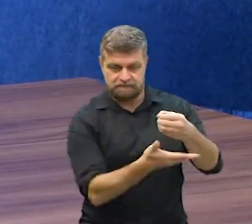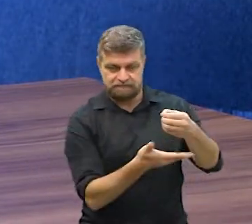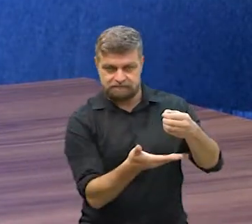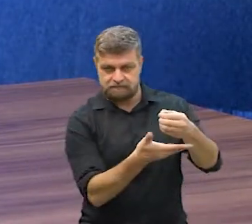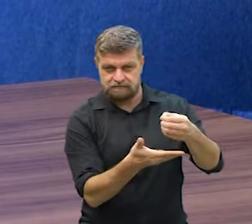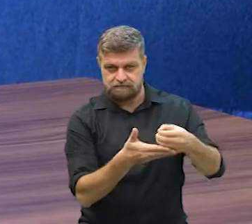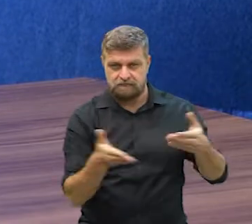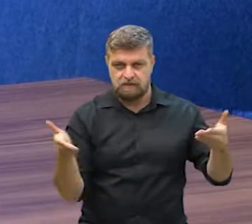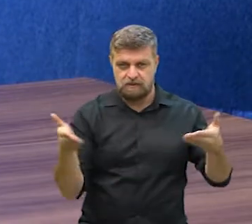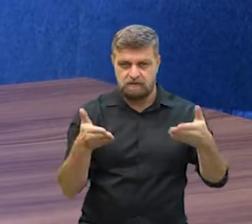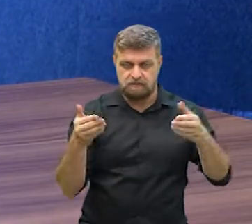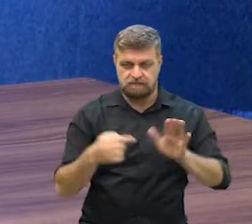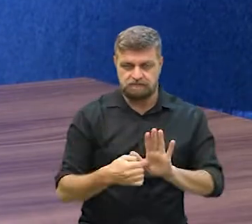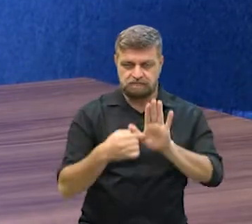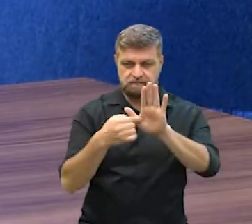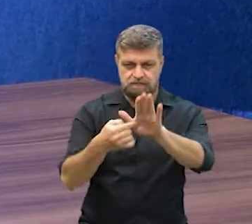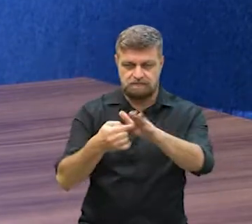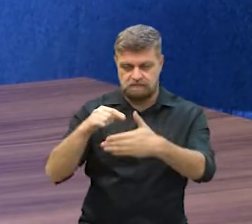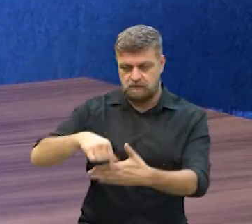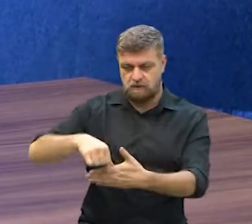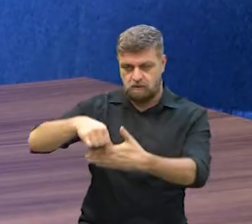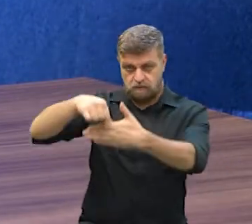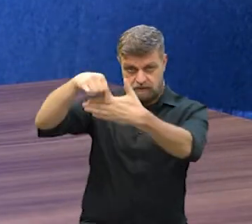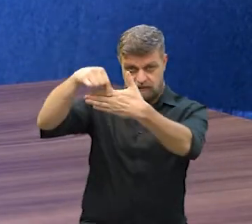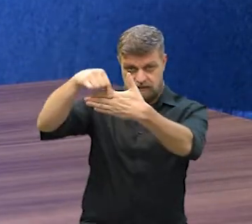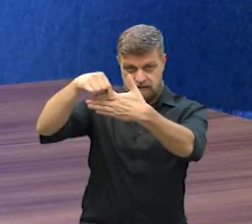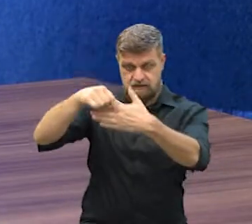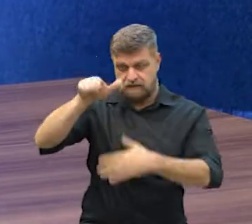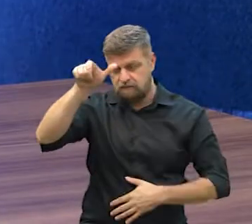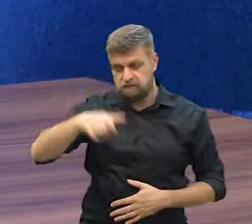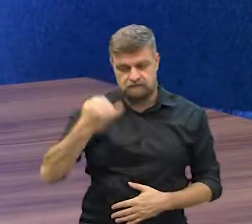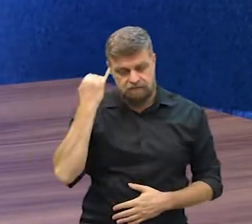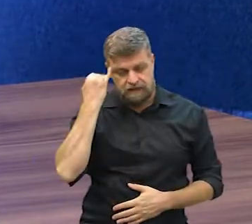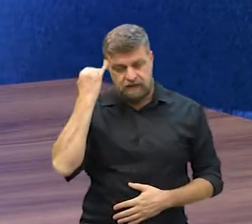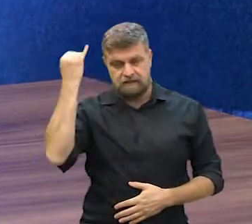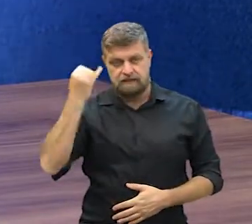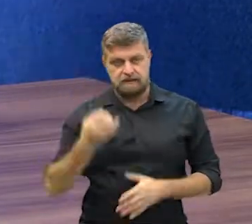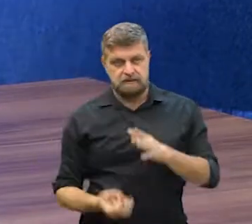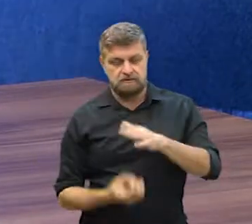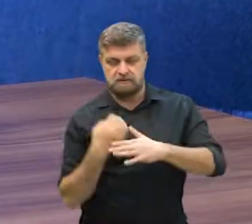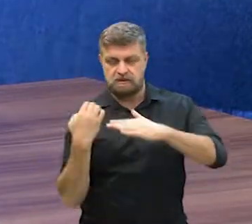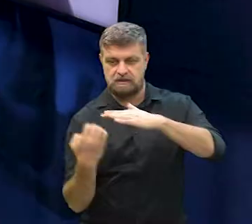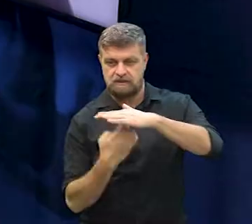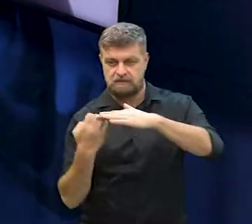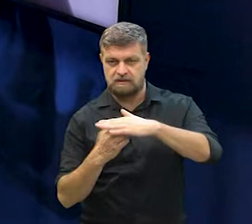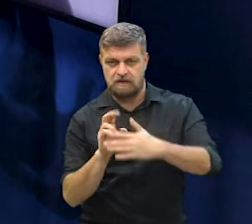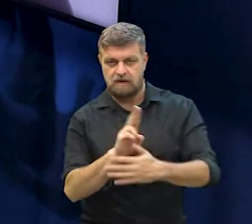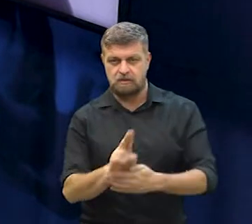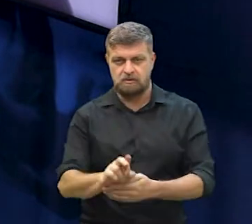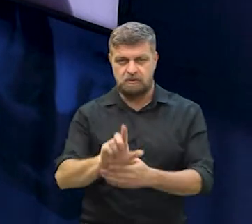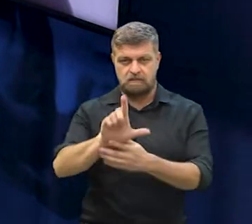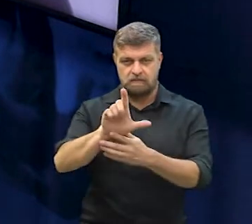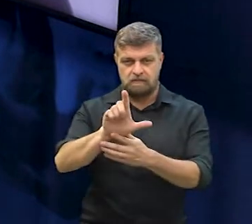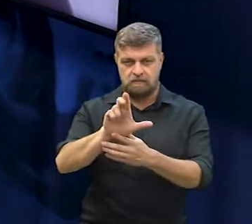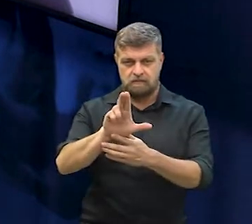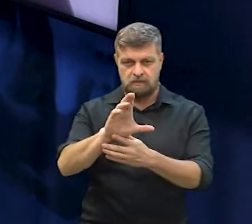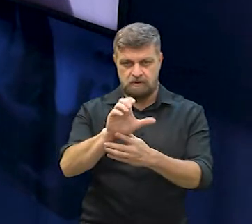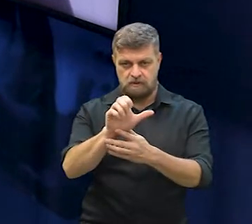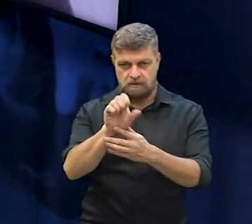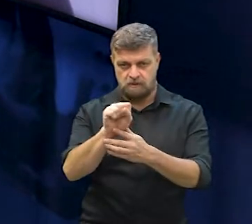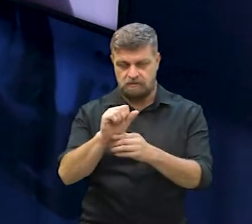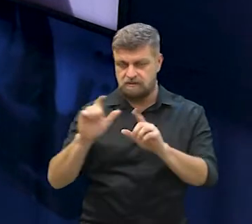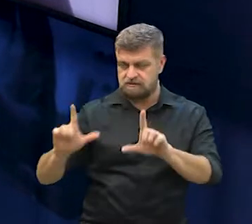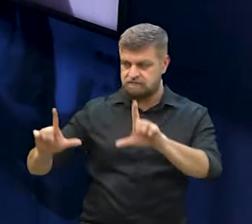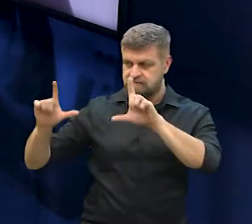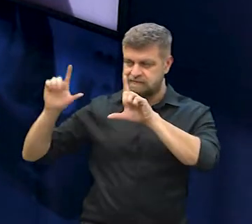hoje traz aqui um dos CEOs dessa empresa, um dos idealizadores, o Lucas Rodolfo Moura, que